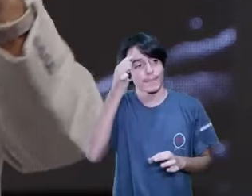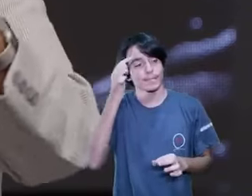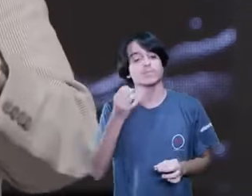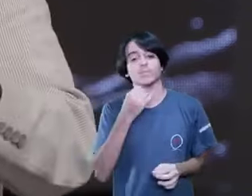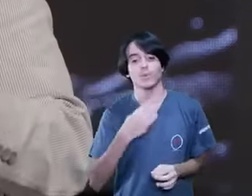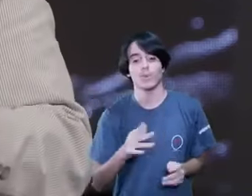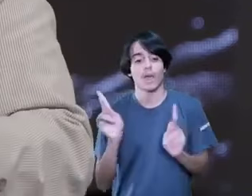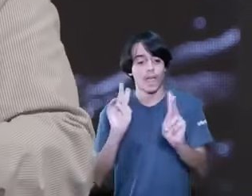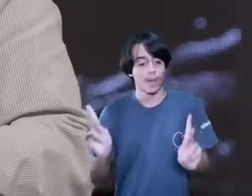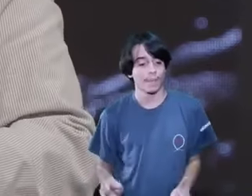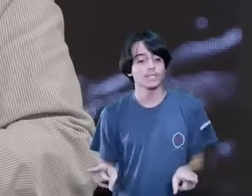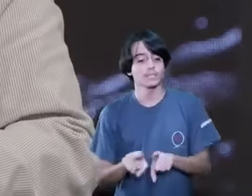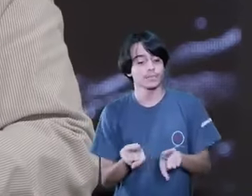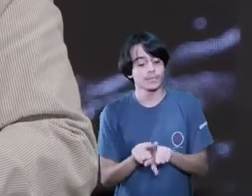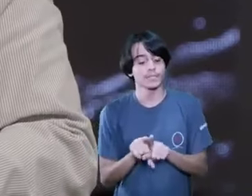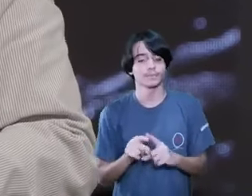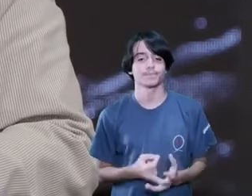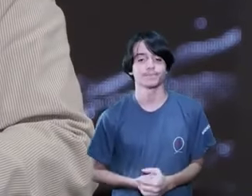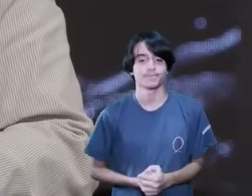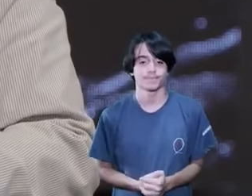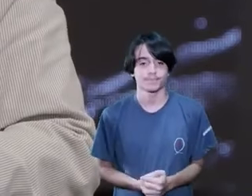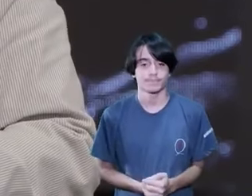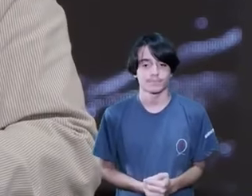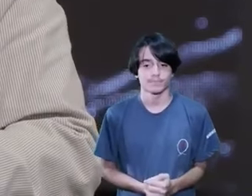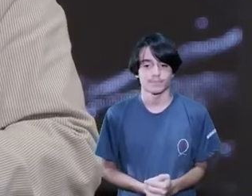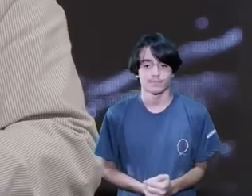a paz volta.